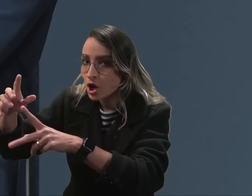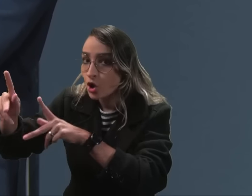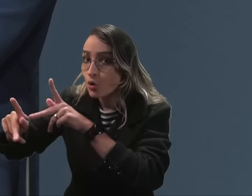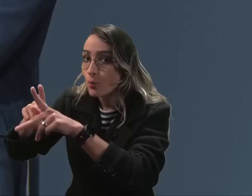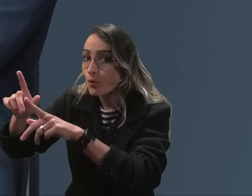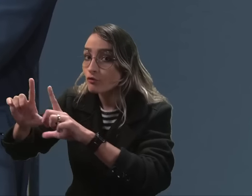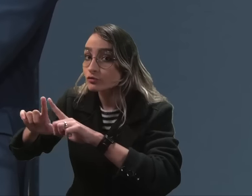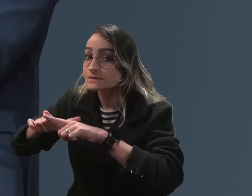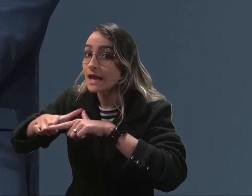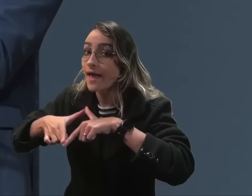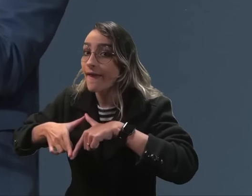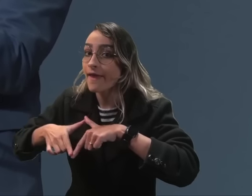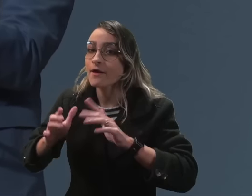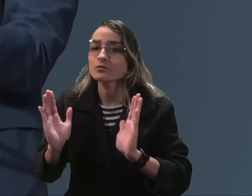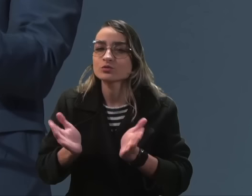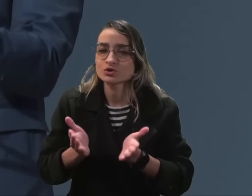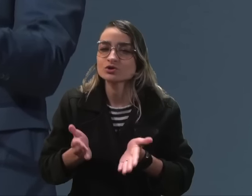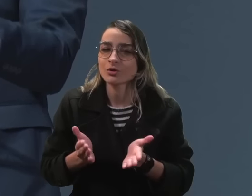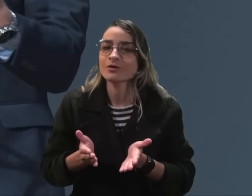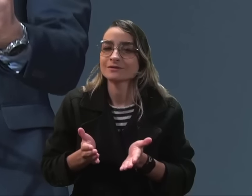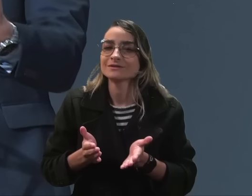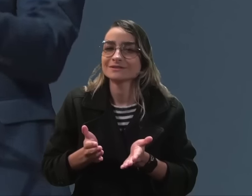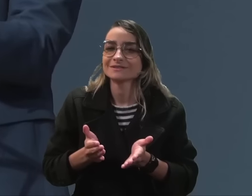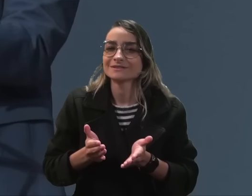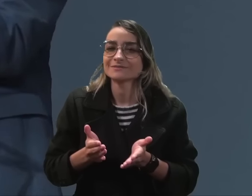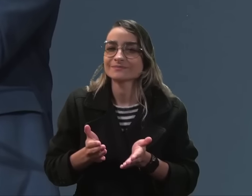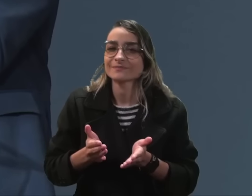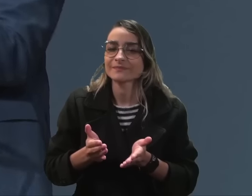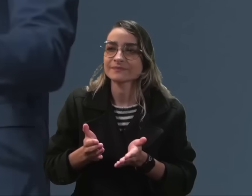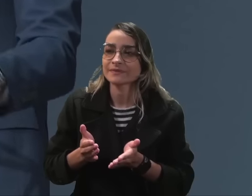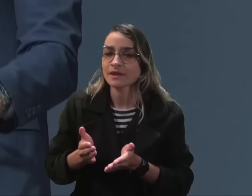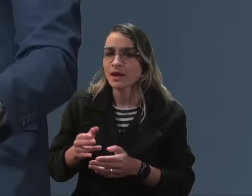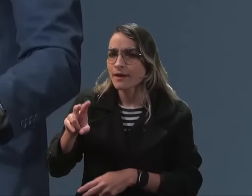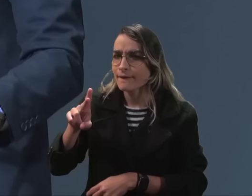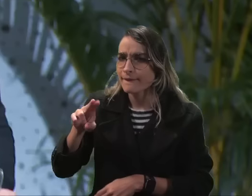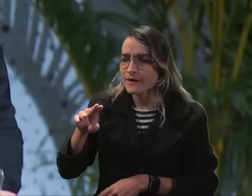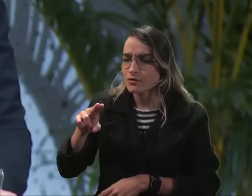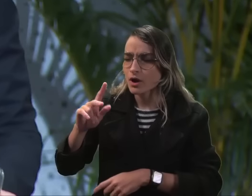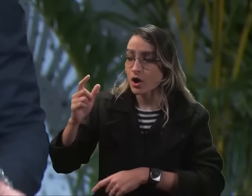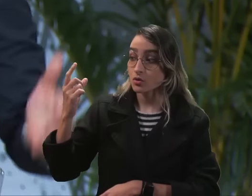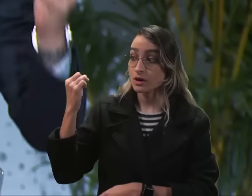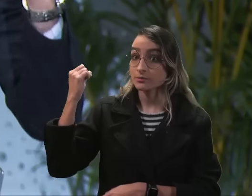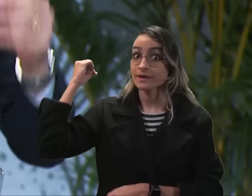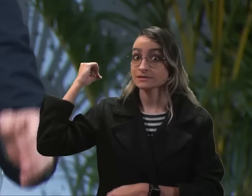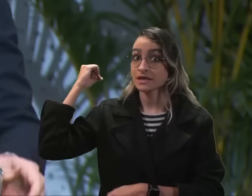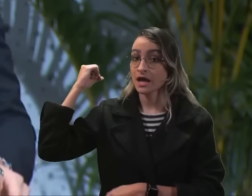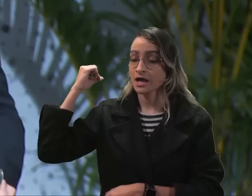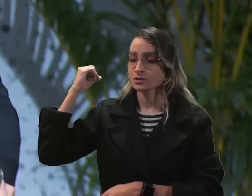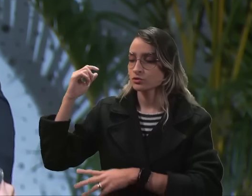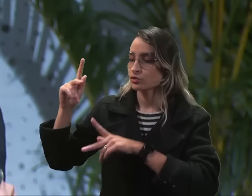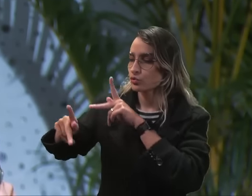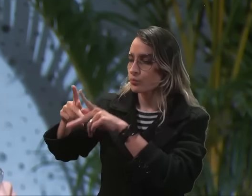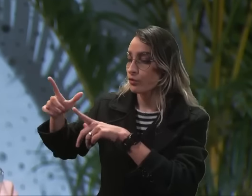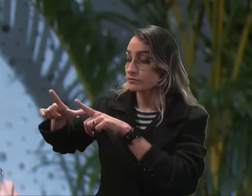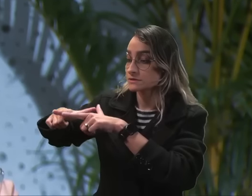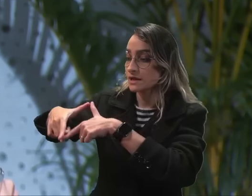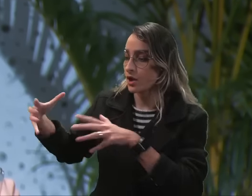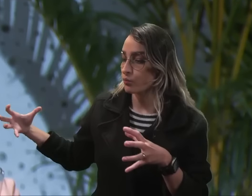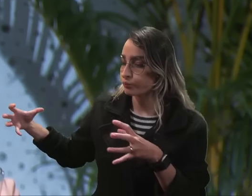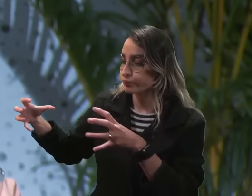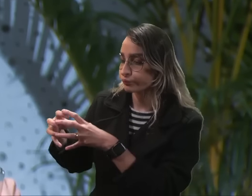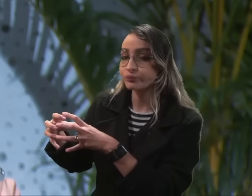verdades que ele chamou Israel quando saiu do êxodo também a restaurar nós vamos estudar isso ao longo